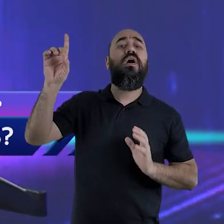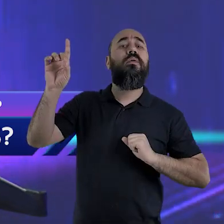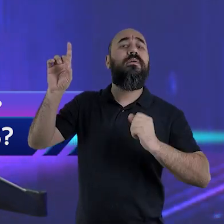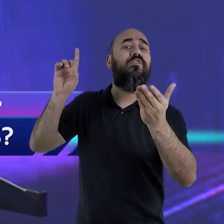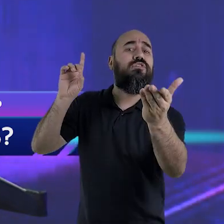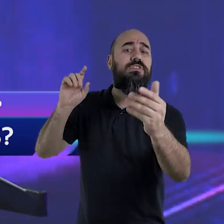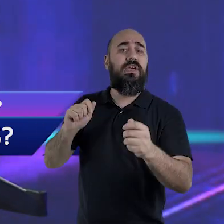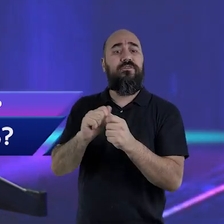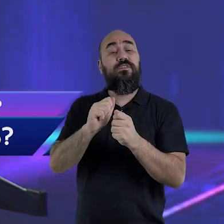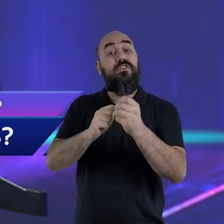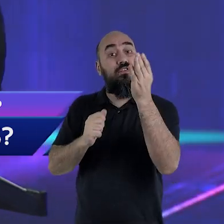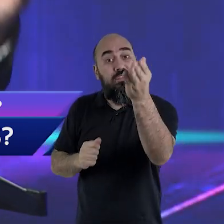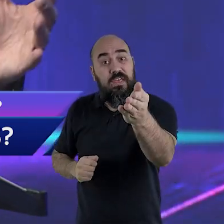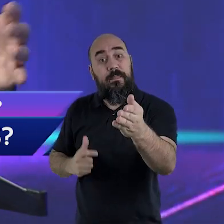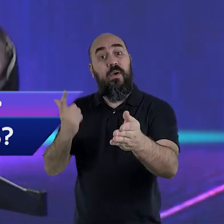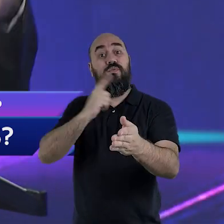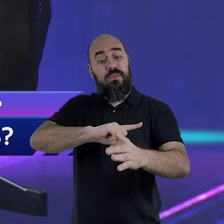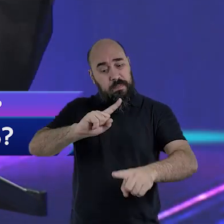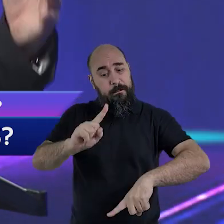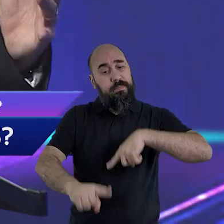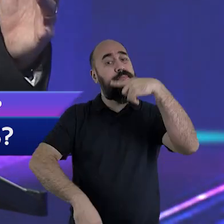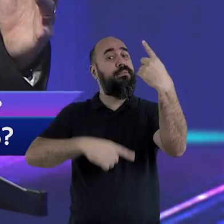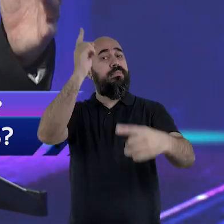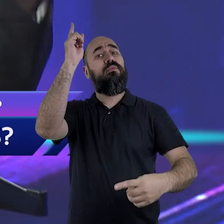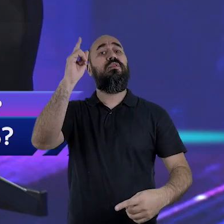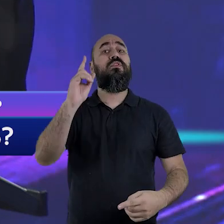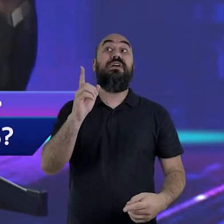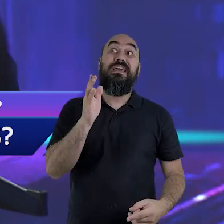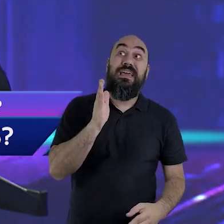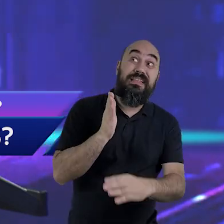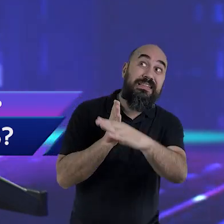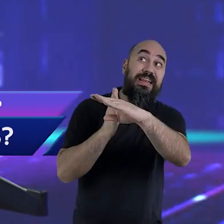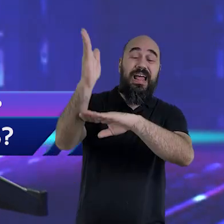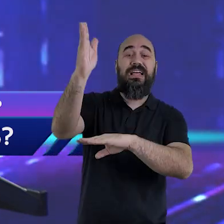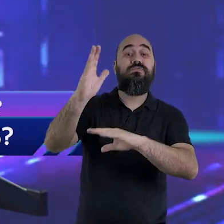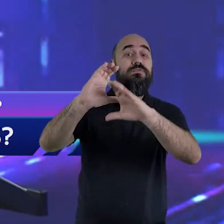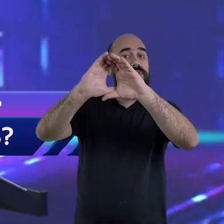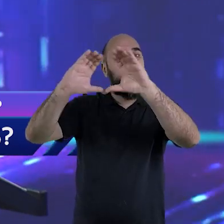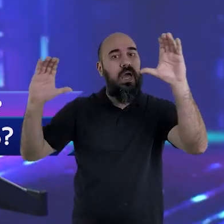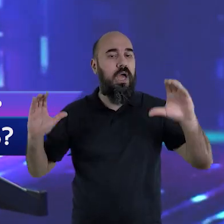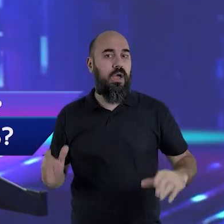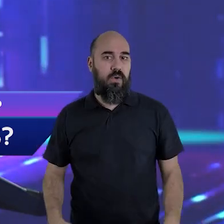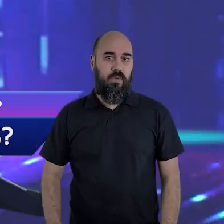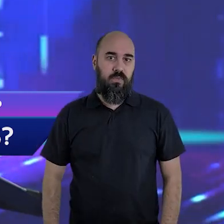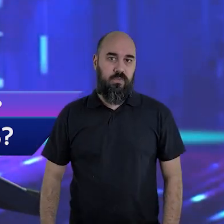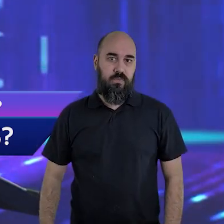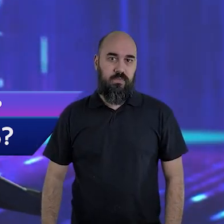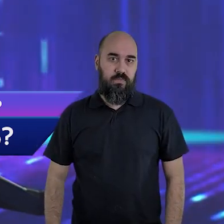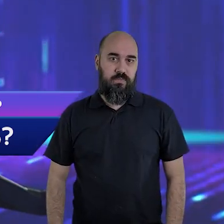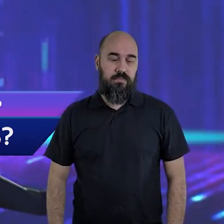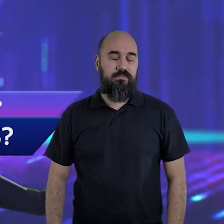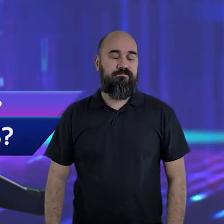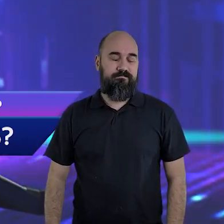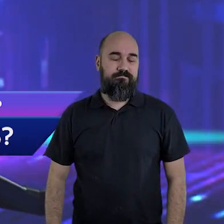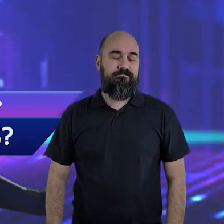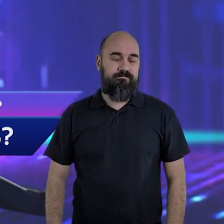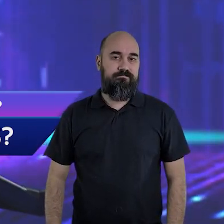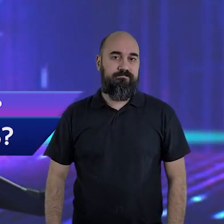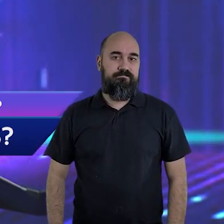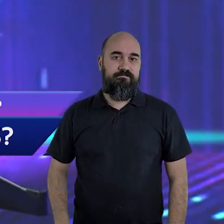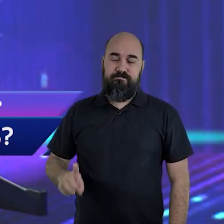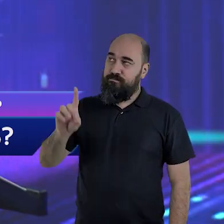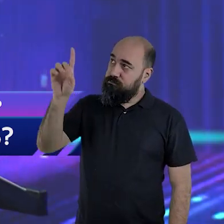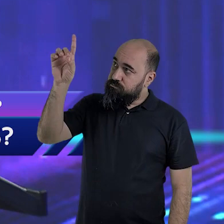você para ser herdeiro das mansões celestiais. Deus controla a